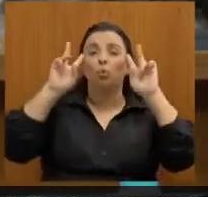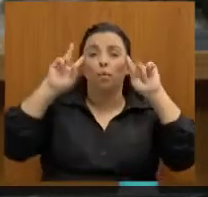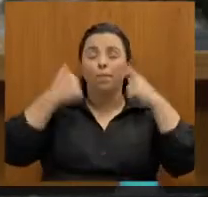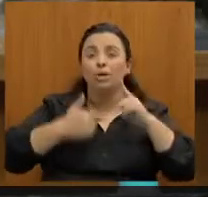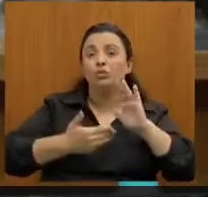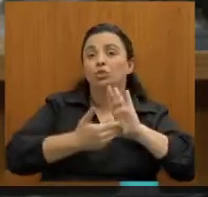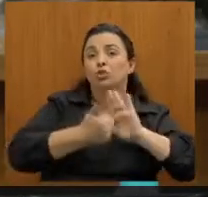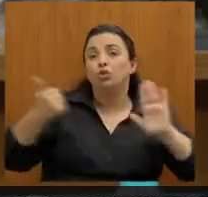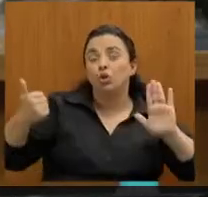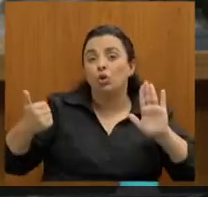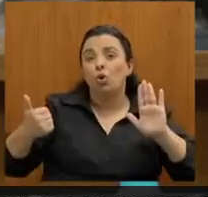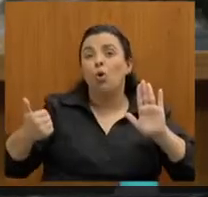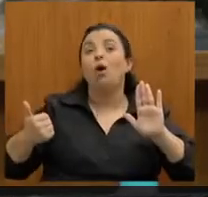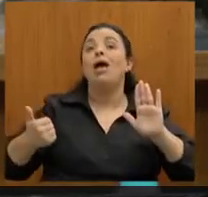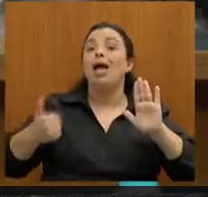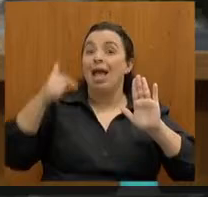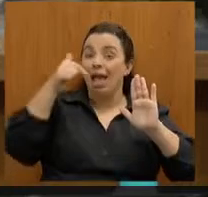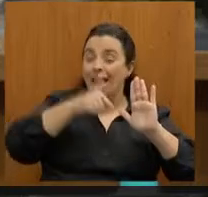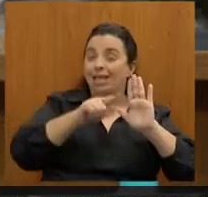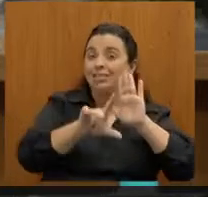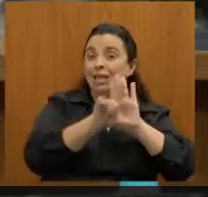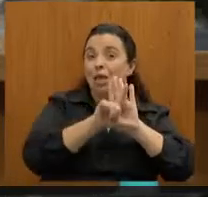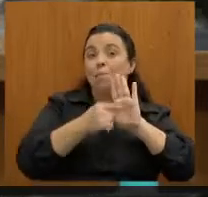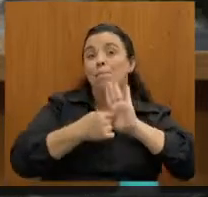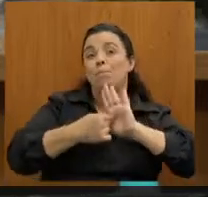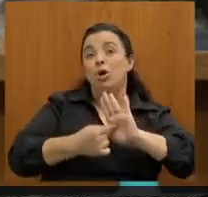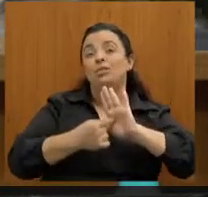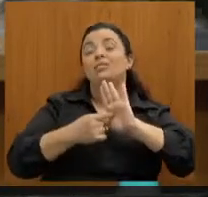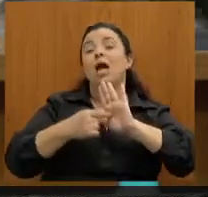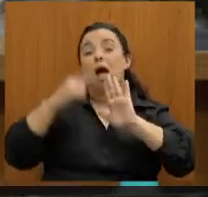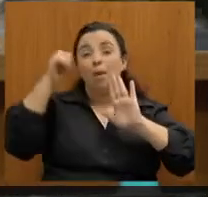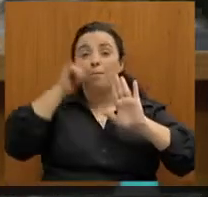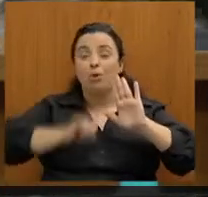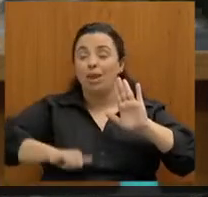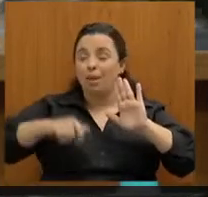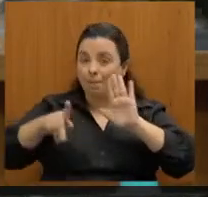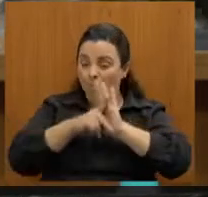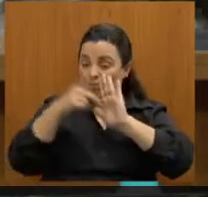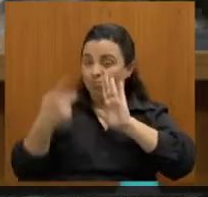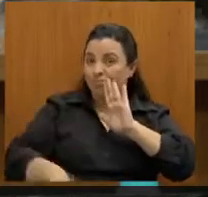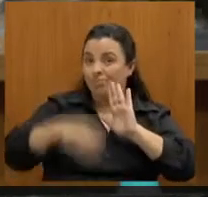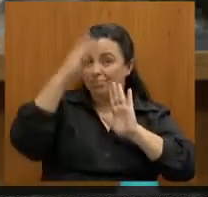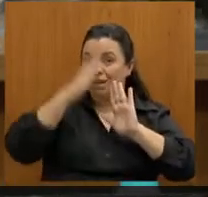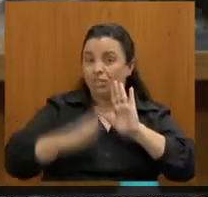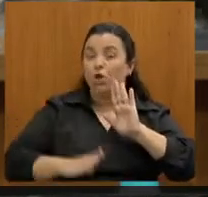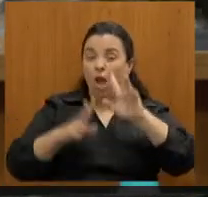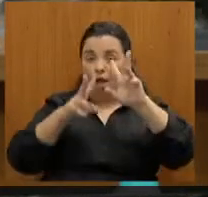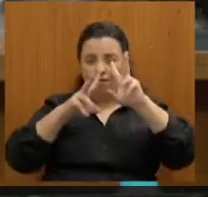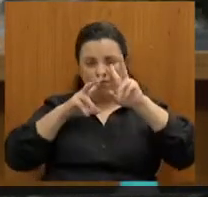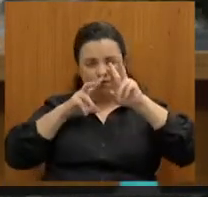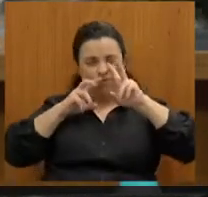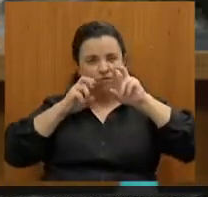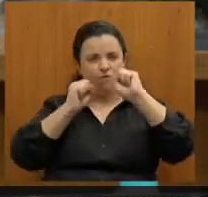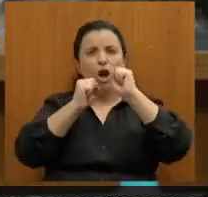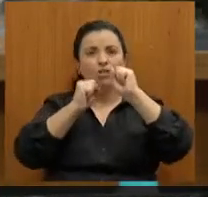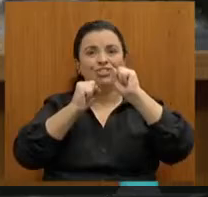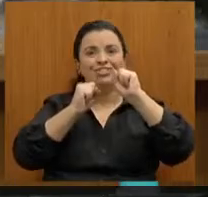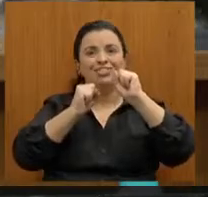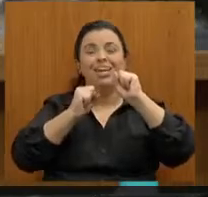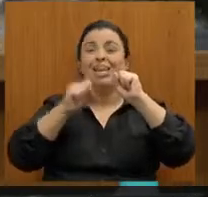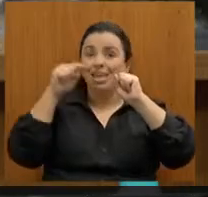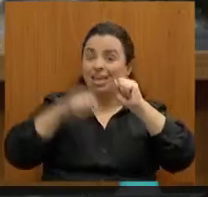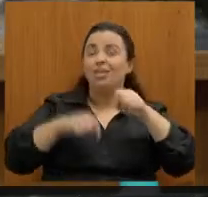ela demonstra antes de mais nada a força da mulher brasileira e isto precisa ser